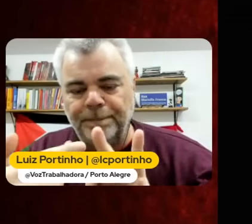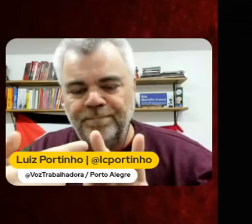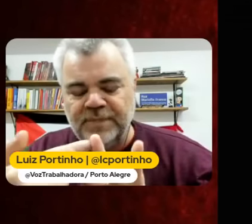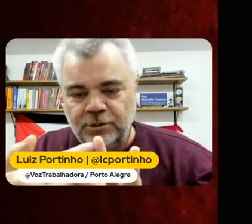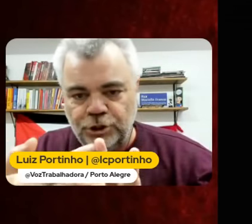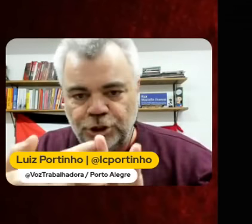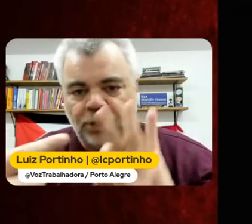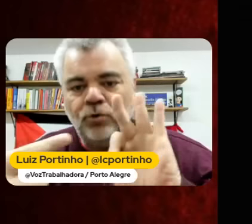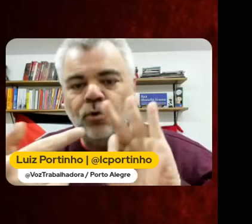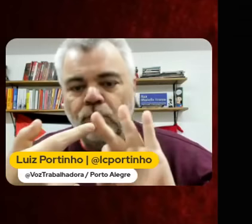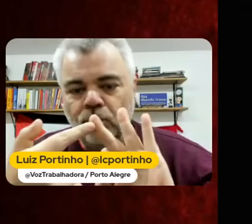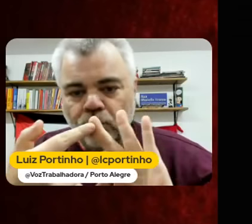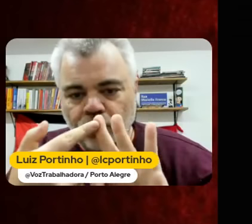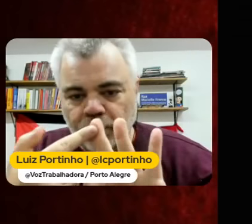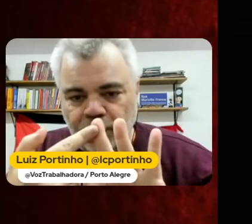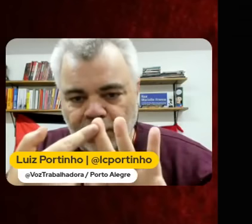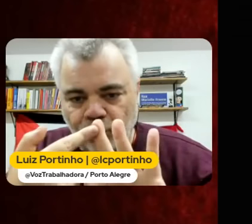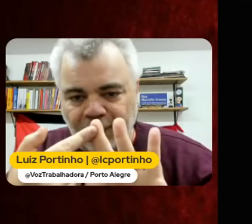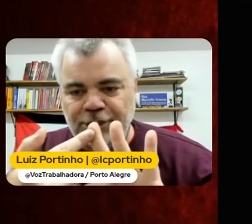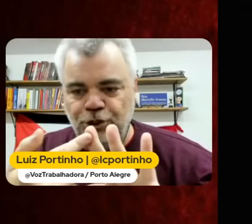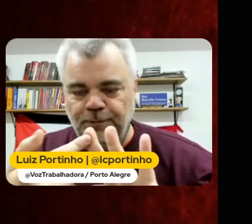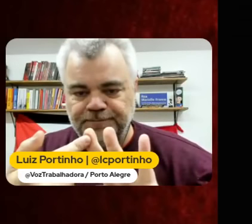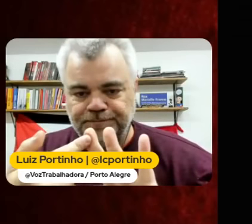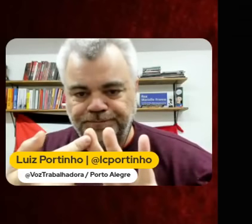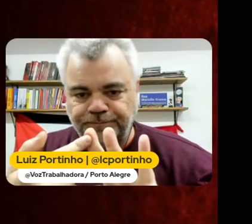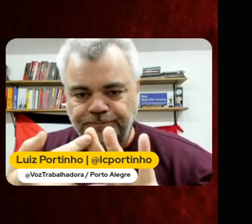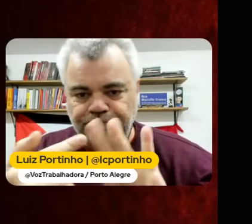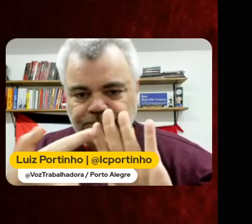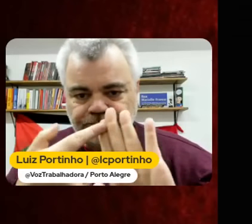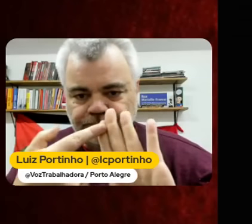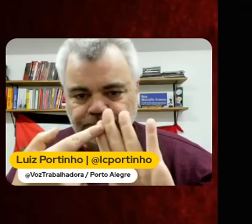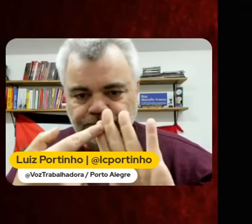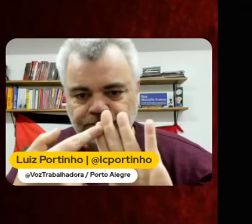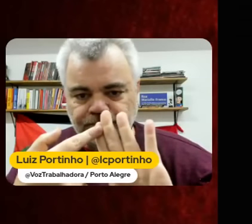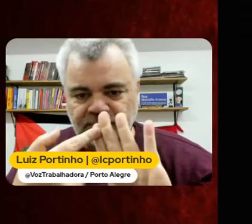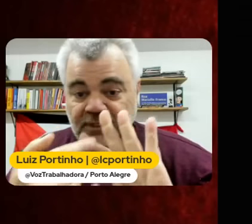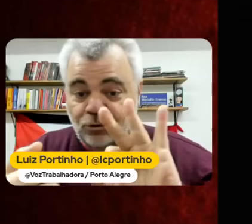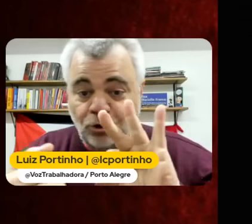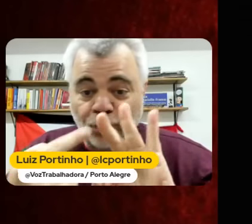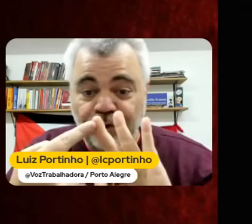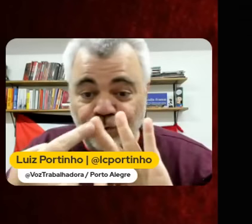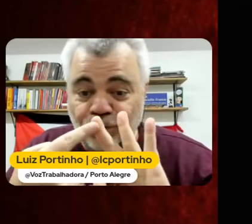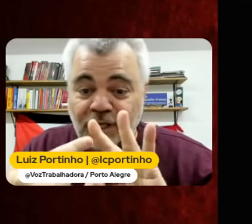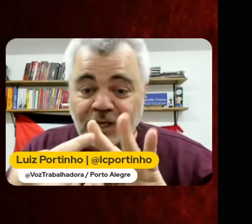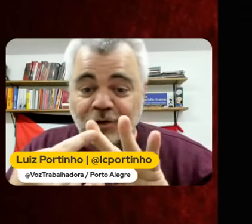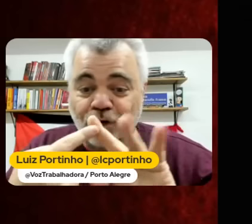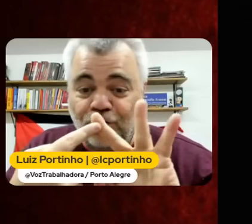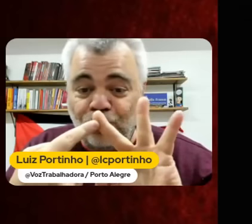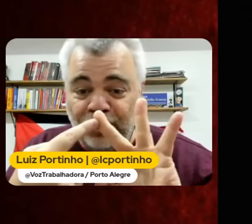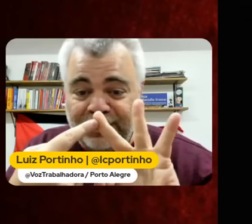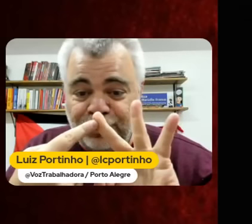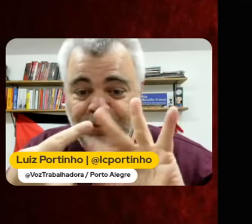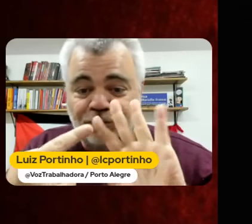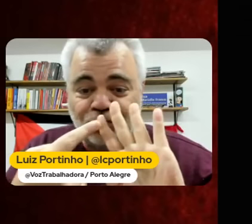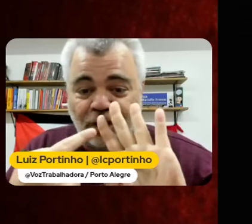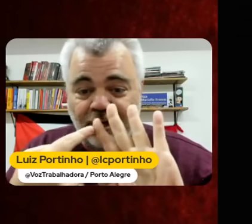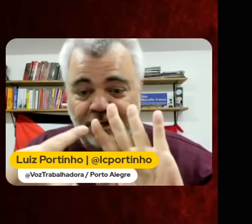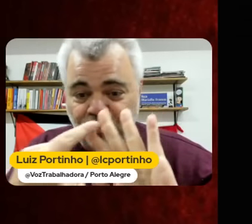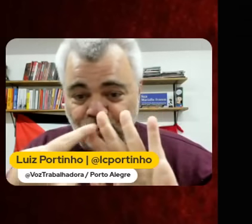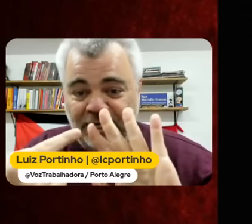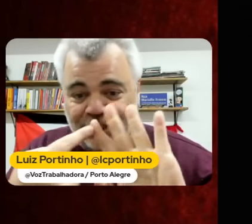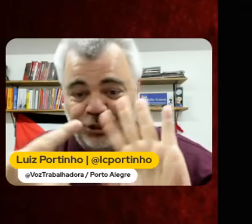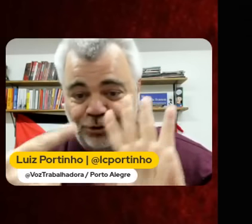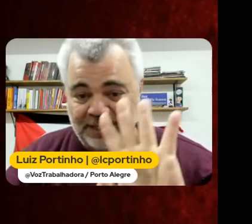Getúlio, Jango e Lula e Dilma. Então, eu coloco Lula e Dilma um